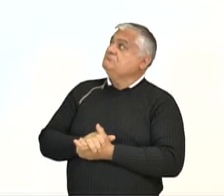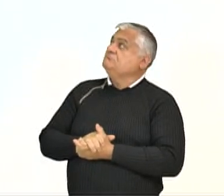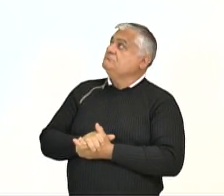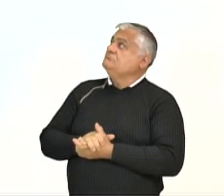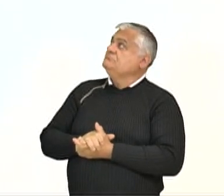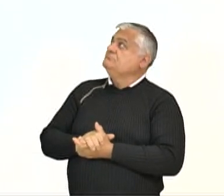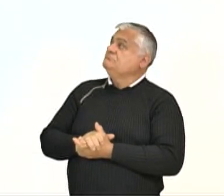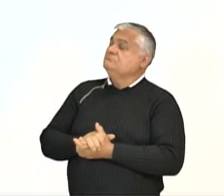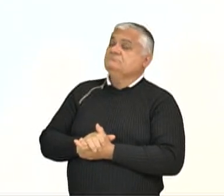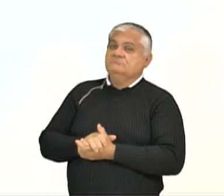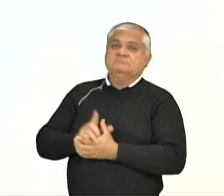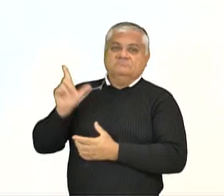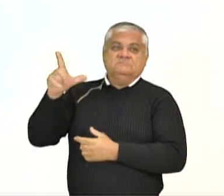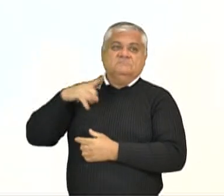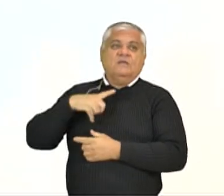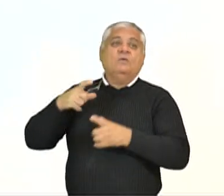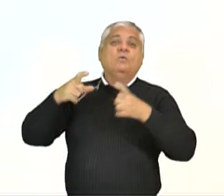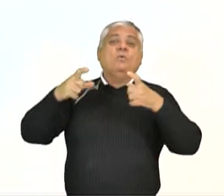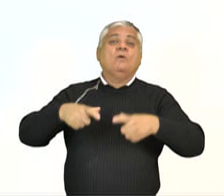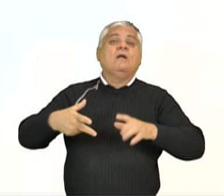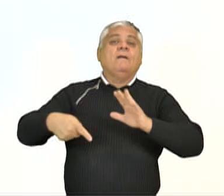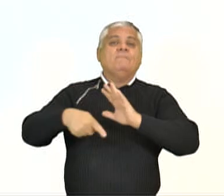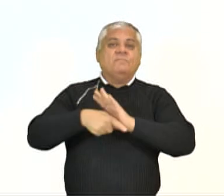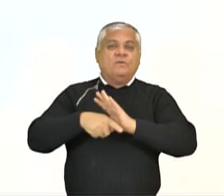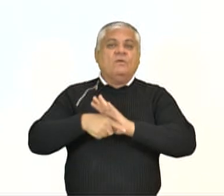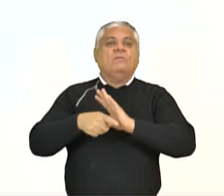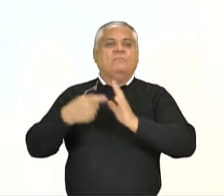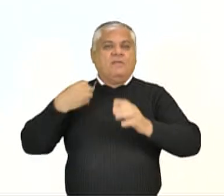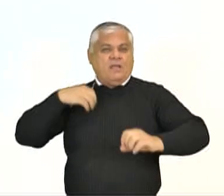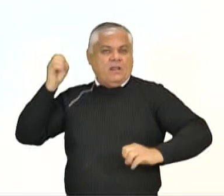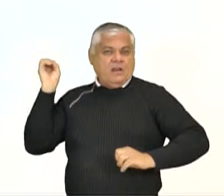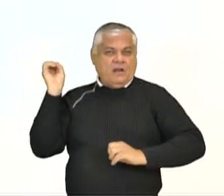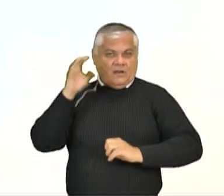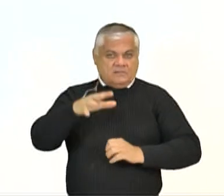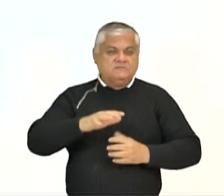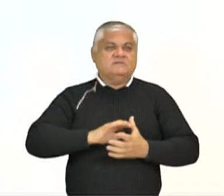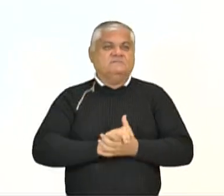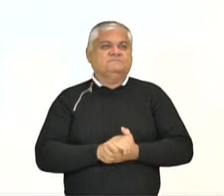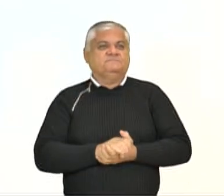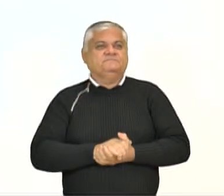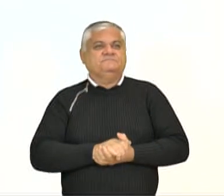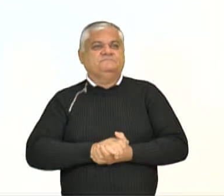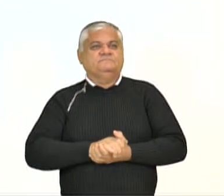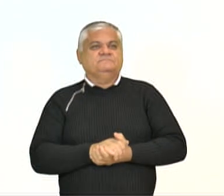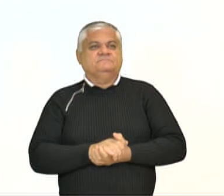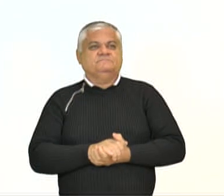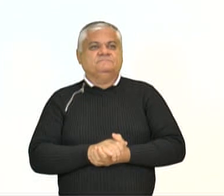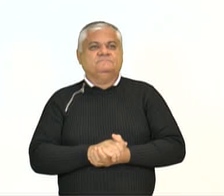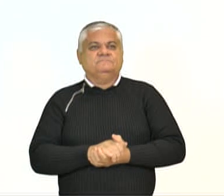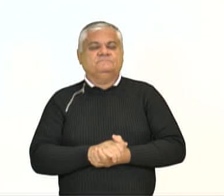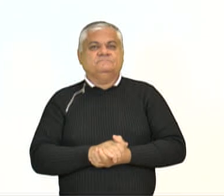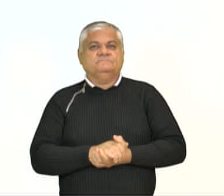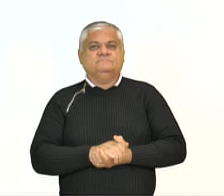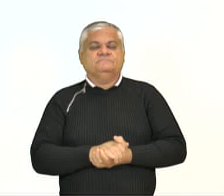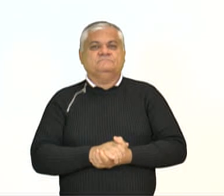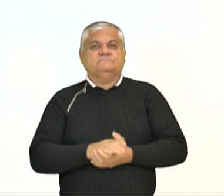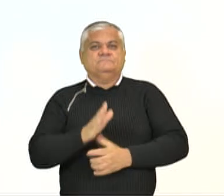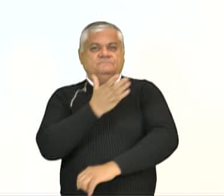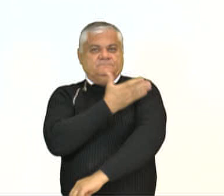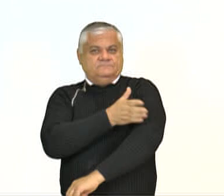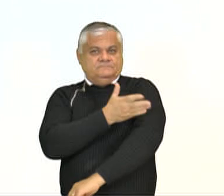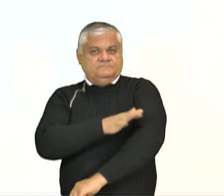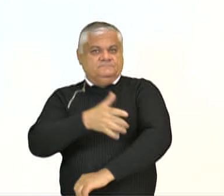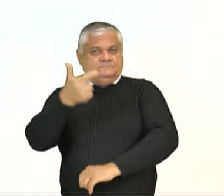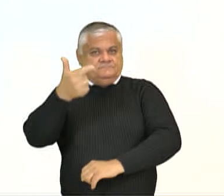Vocês podem ver que eles têm o lugar correto para fazer esse lançamento. Nós vamos ver isso depois. E a gente chega no nosso